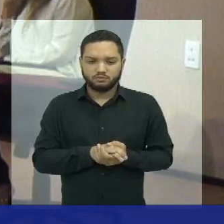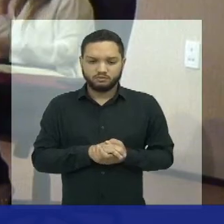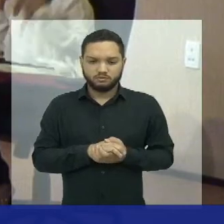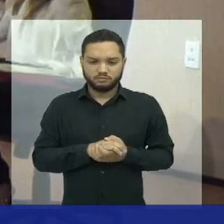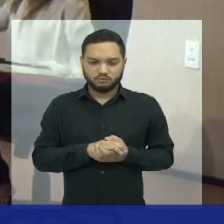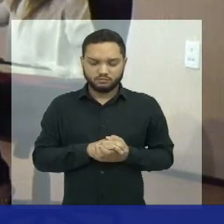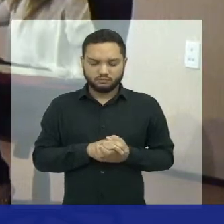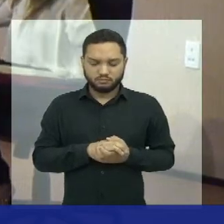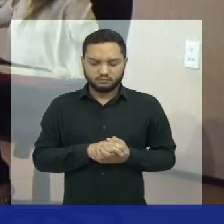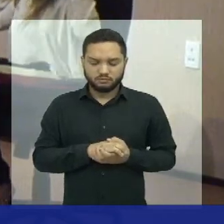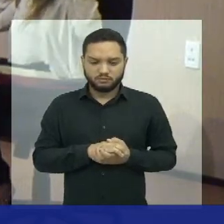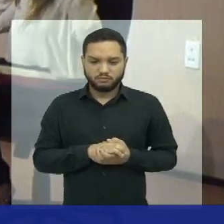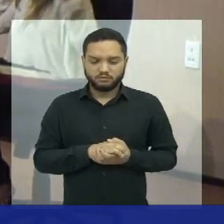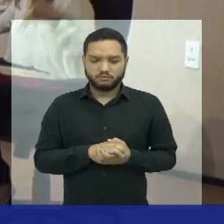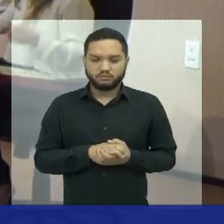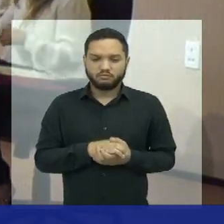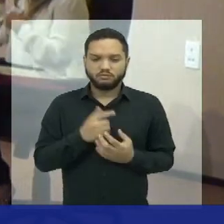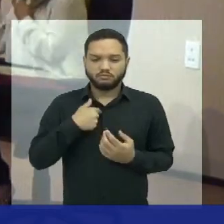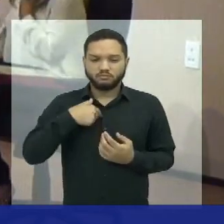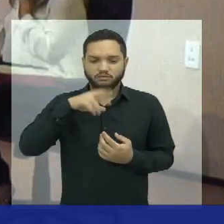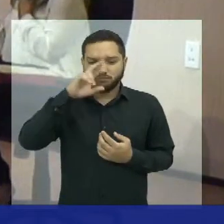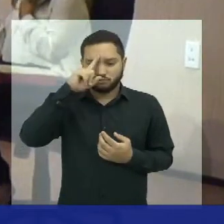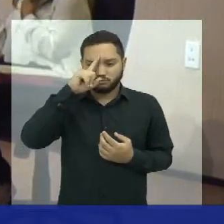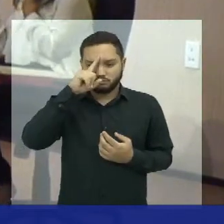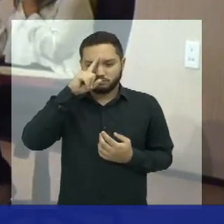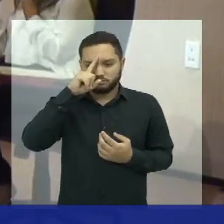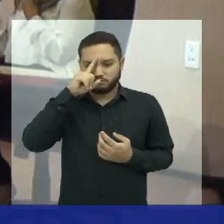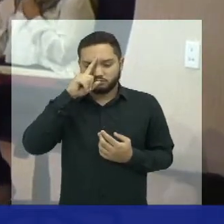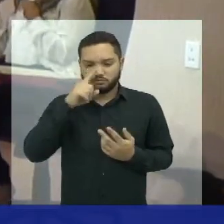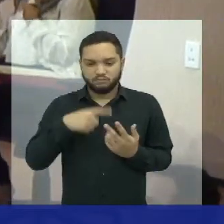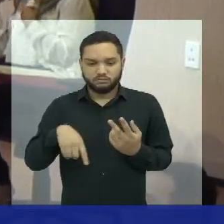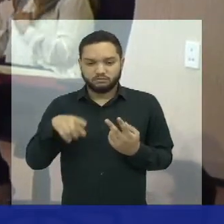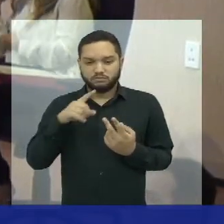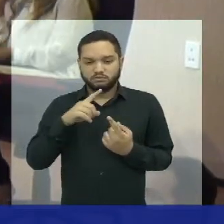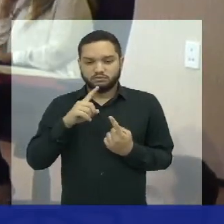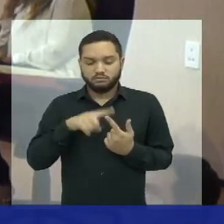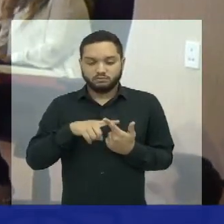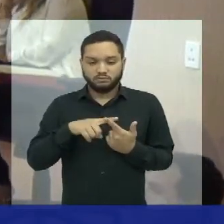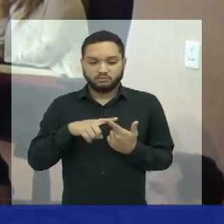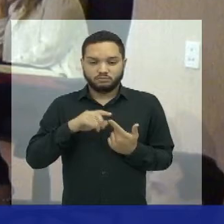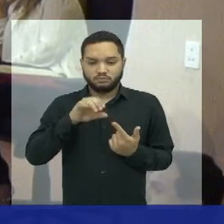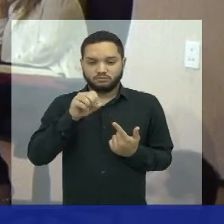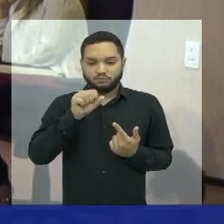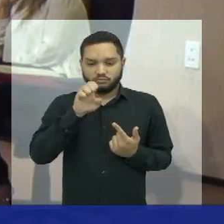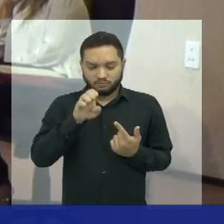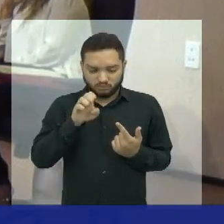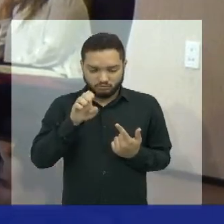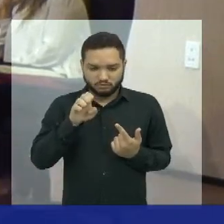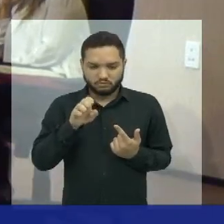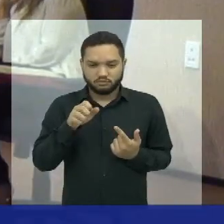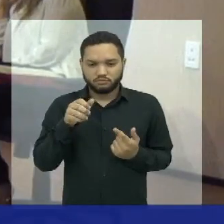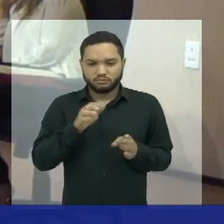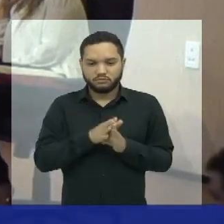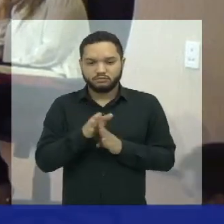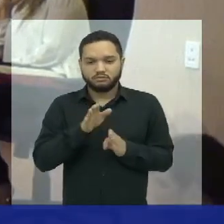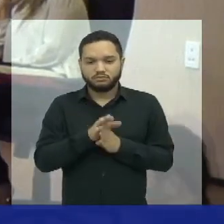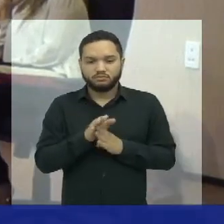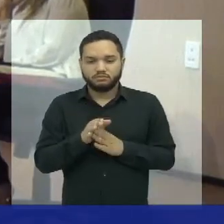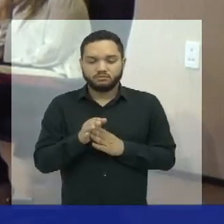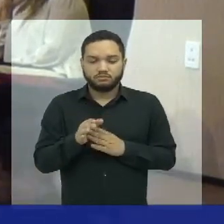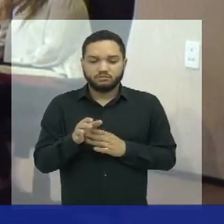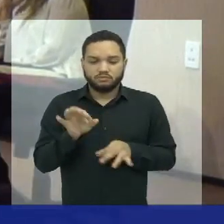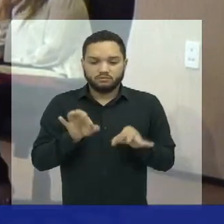Desculpe, errei aqui. Precede aqui o professor Alexandre e o doutor José Milton, assessor jurídico do